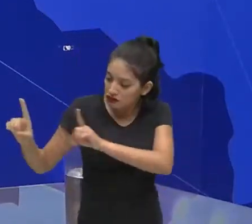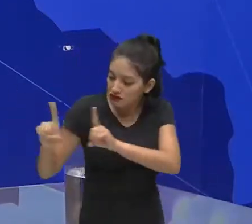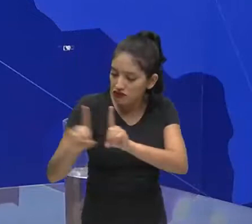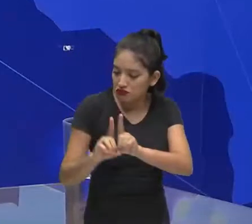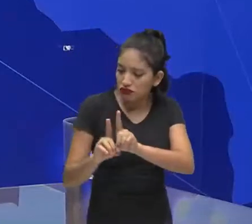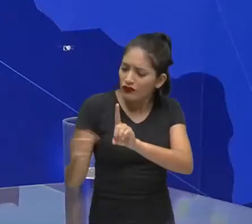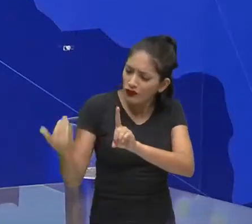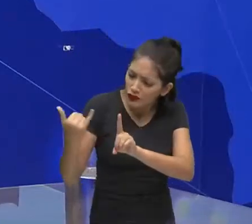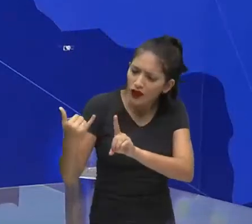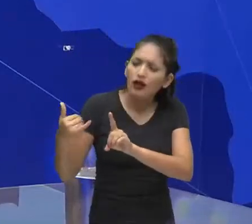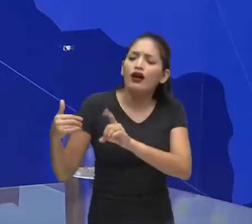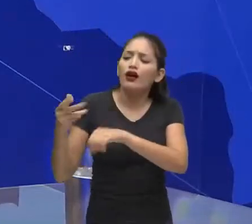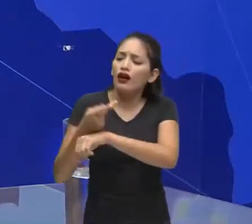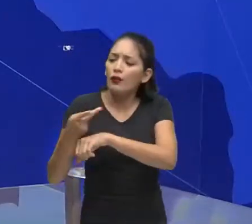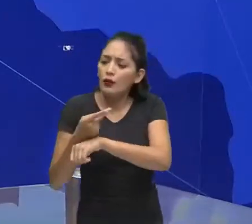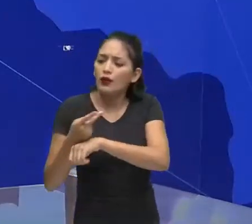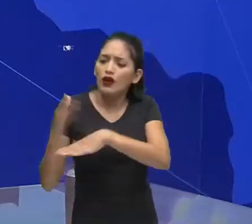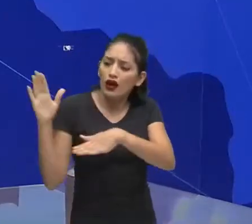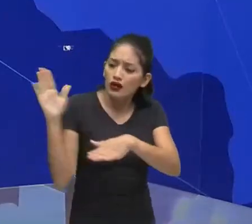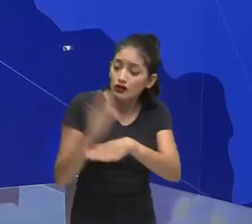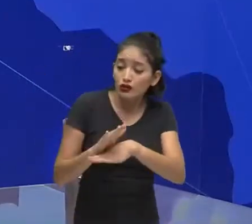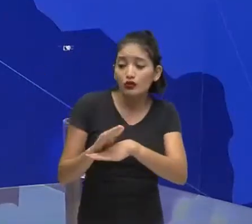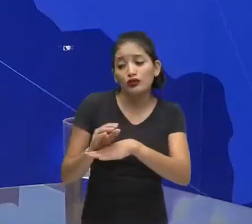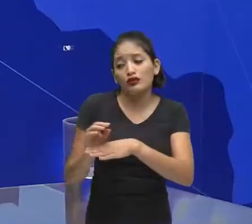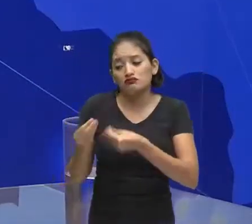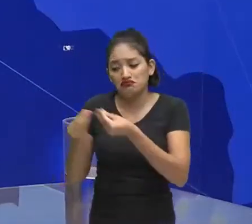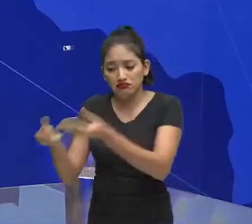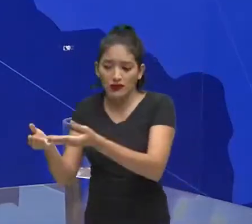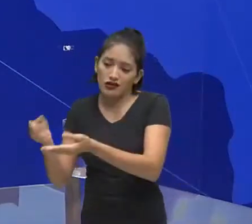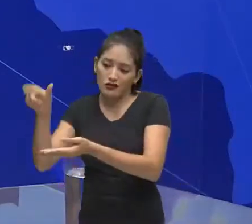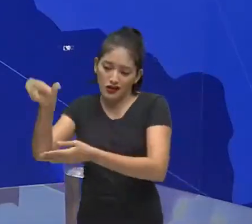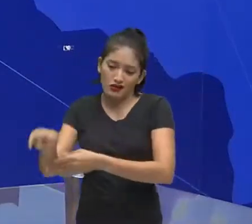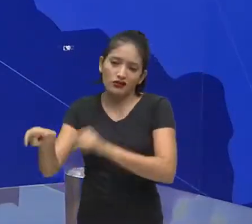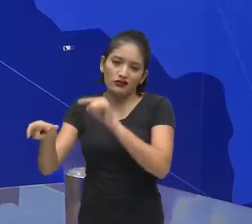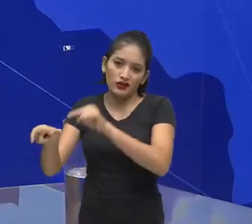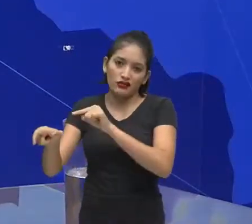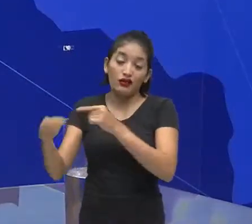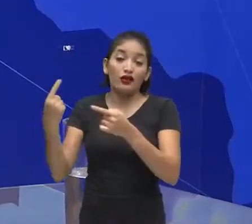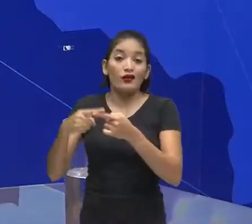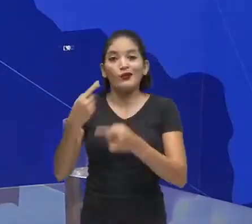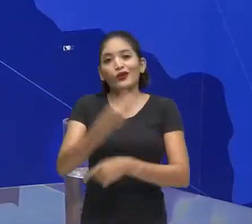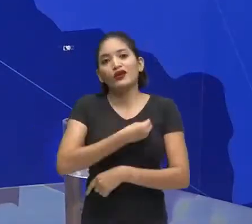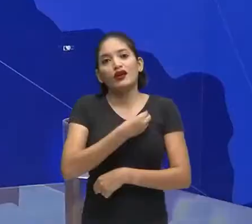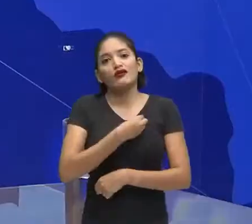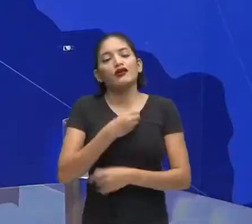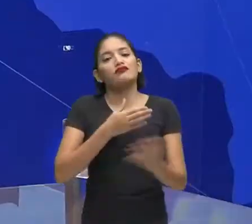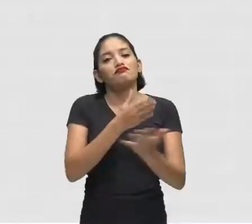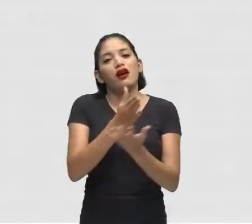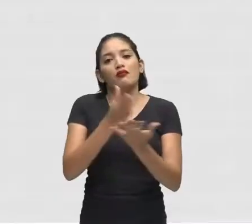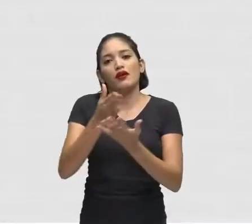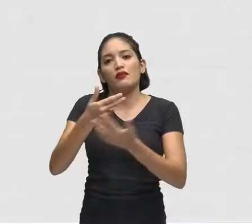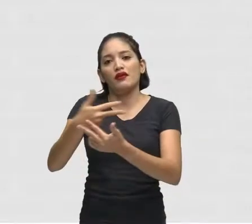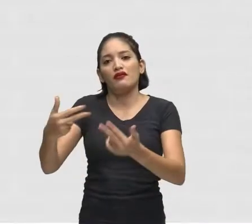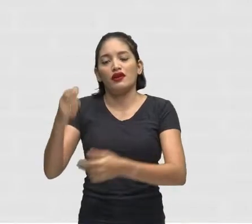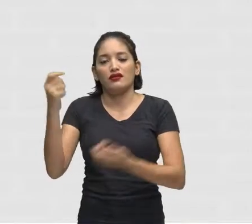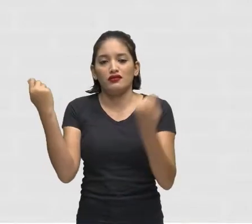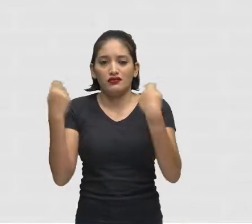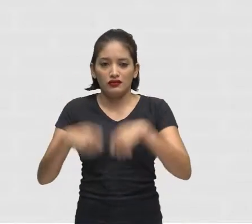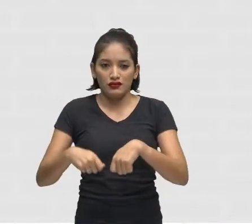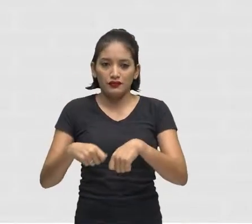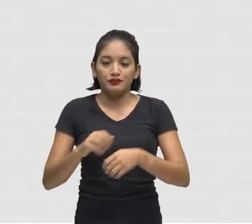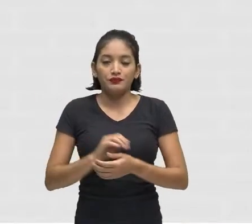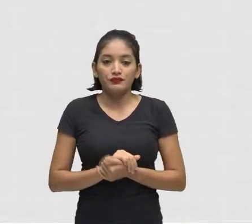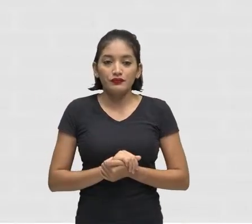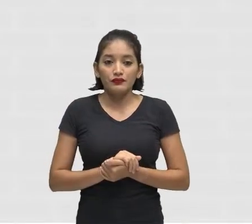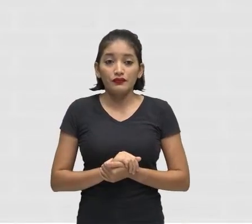vamos buscar ajuda juntos, então oferecer isso. Por quê? Porque a vida está na possibilidade. Aquele que não se